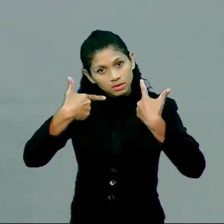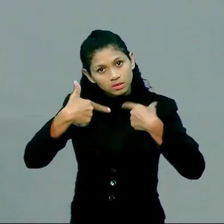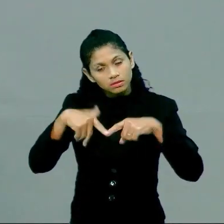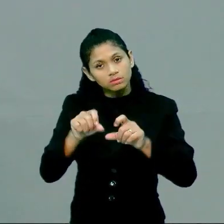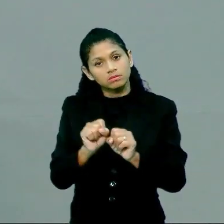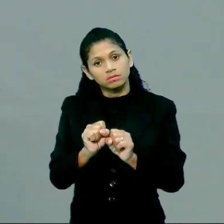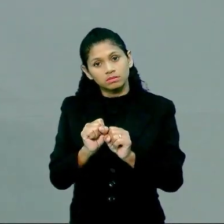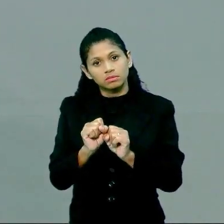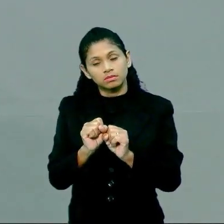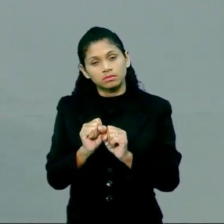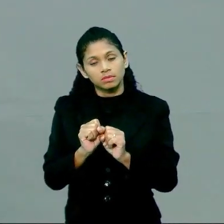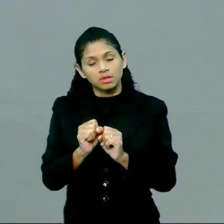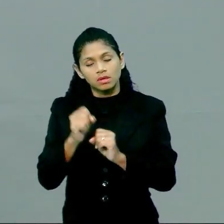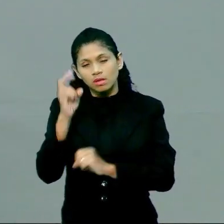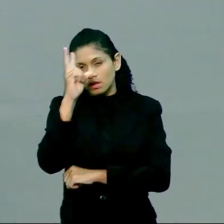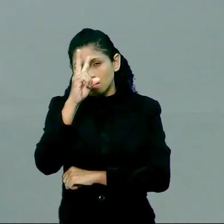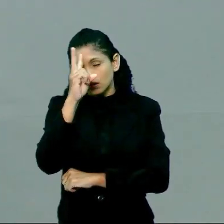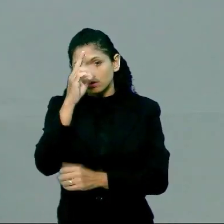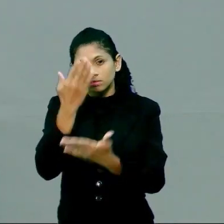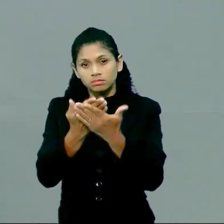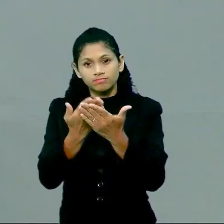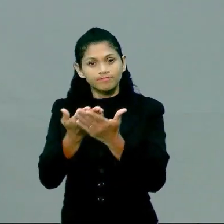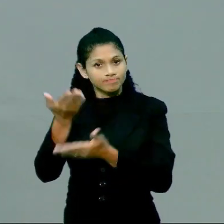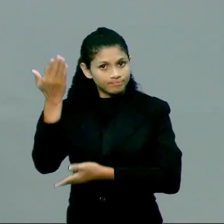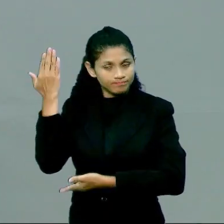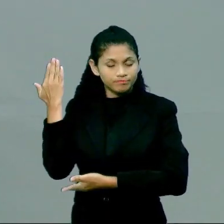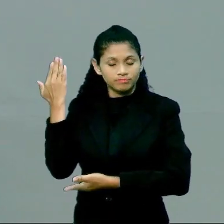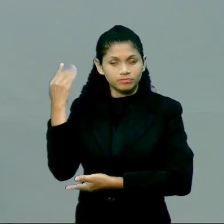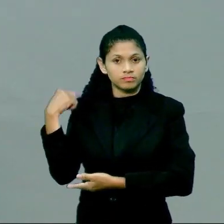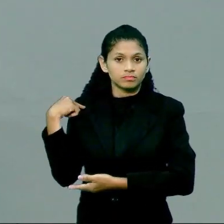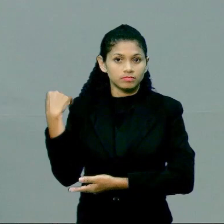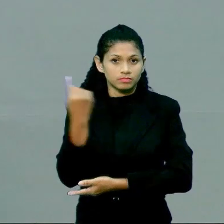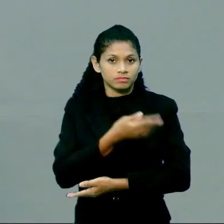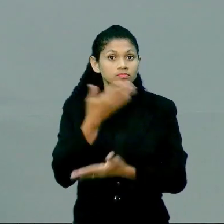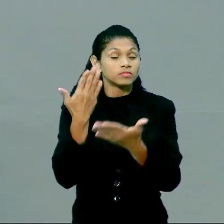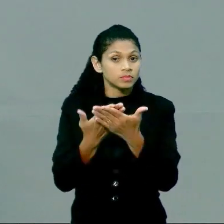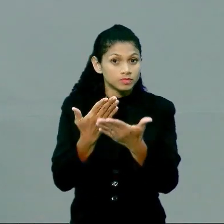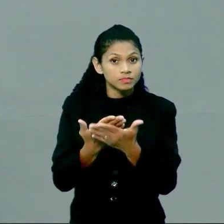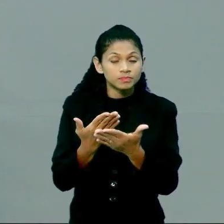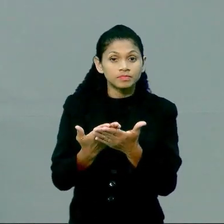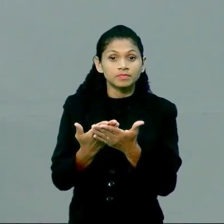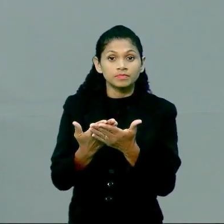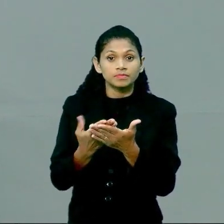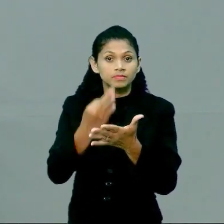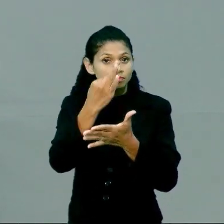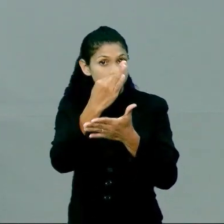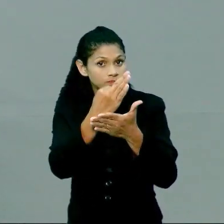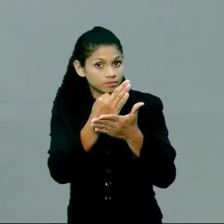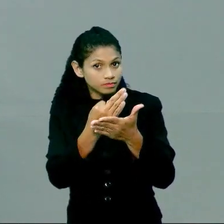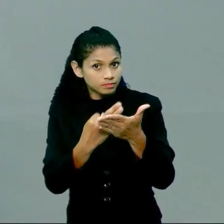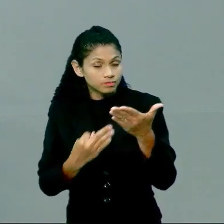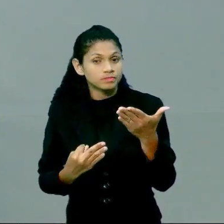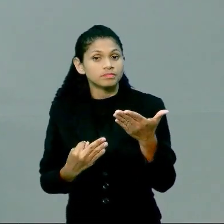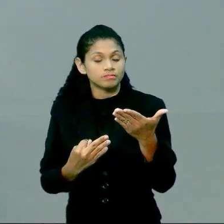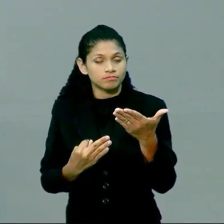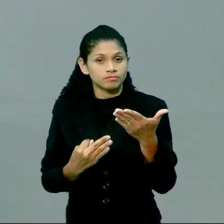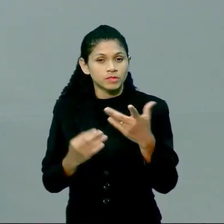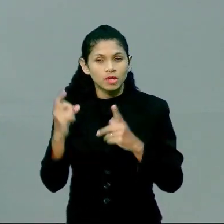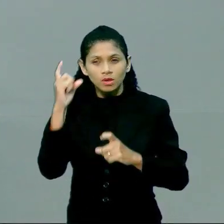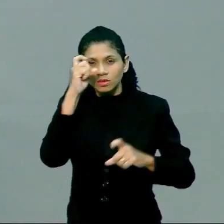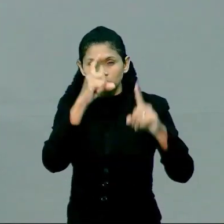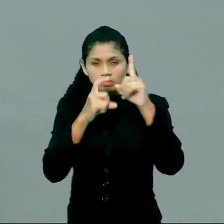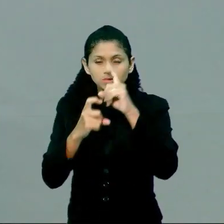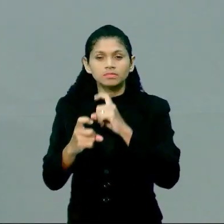aula anterior, né, na aula de número 20, a gente trabalhou sobre textos, né, sobre as